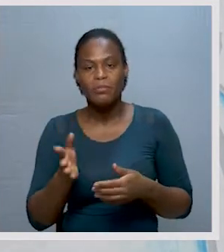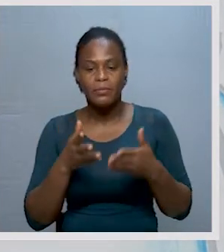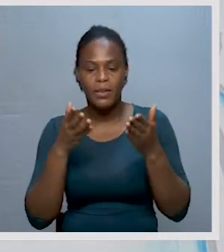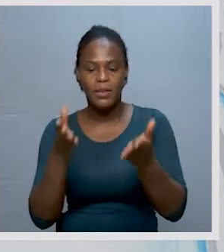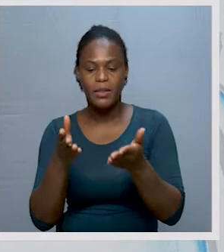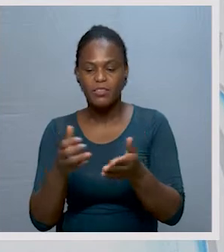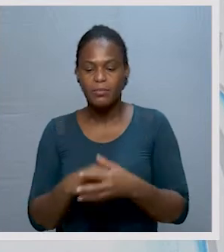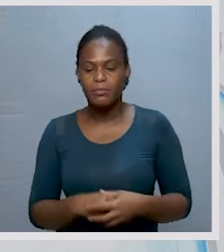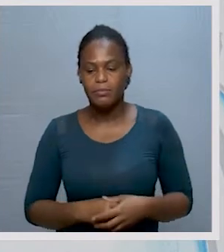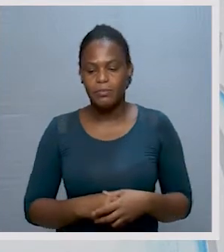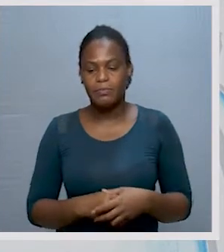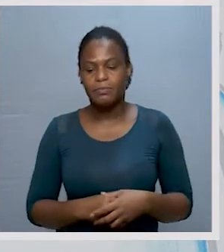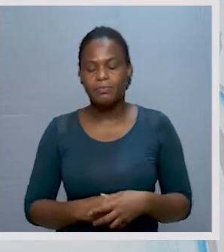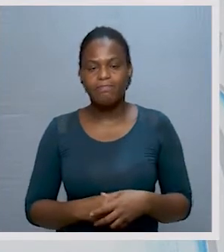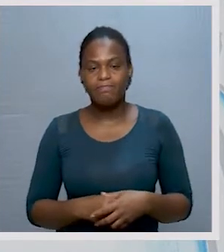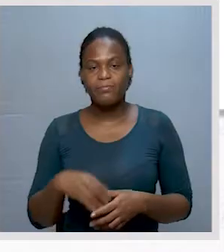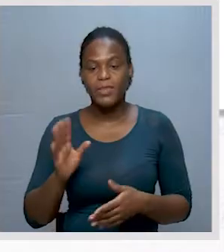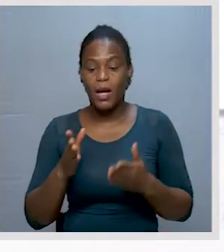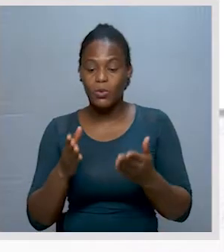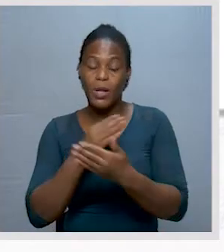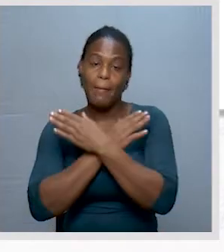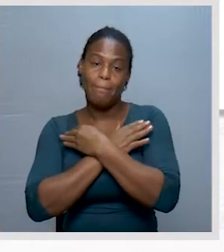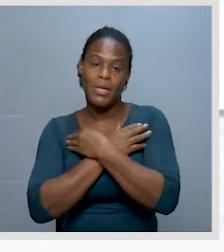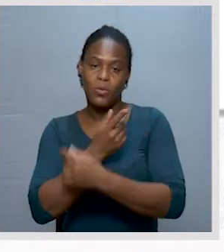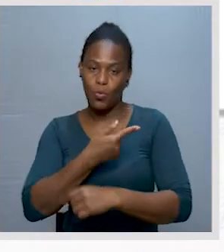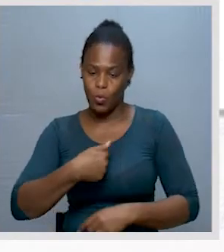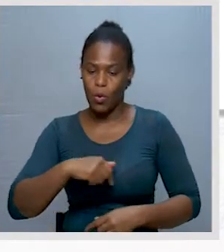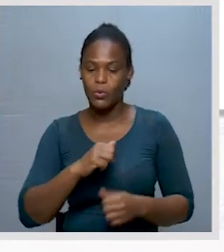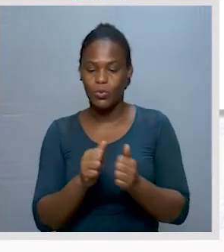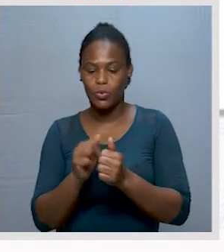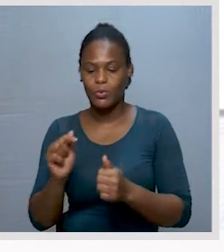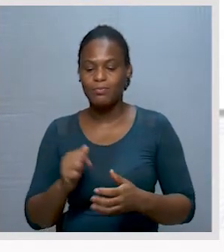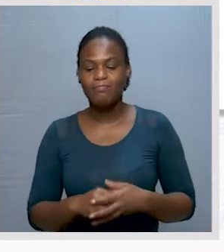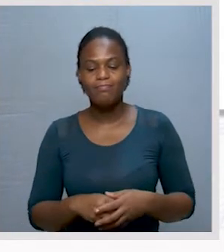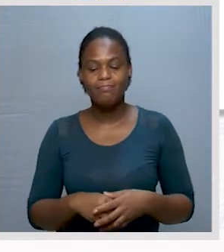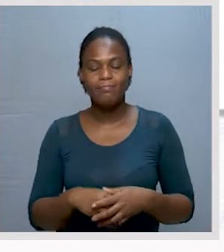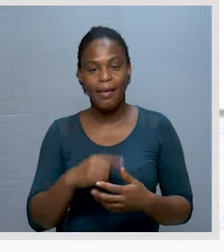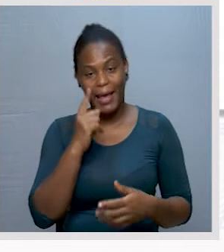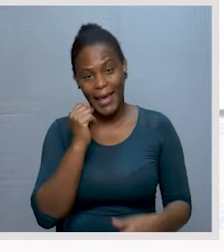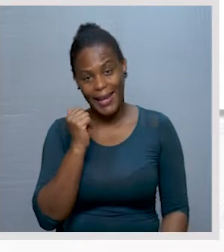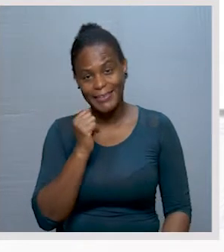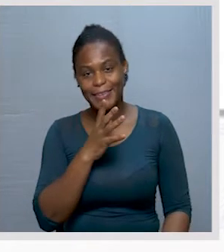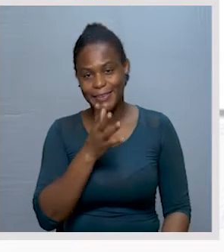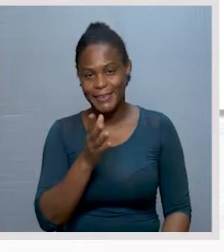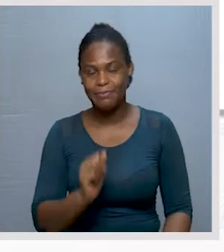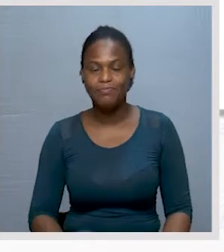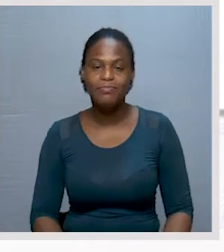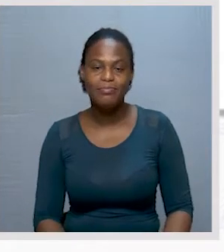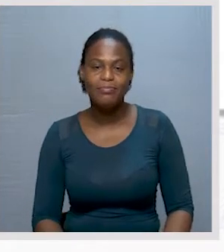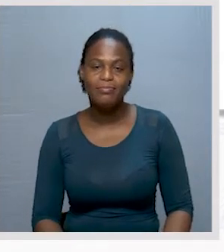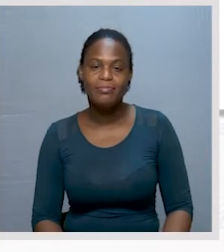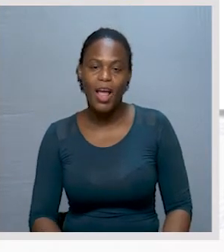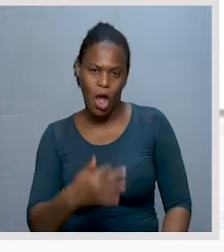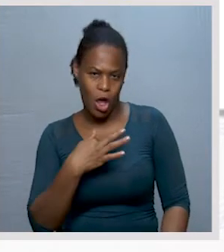do nosso amigo que aqui temos ao lado. Ele diz o seguinte: eu